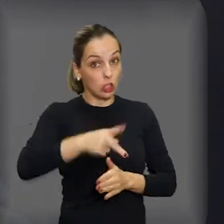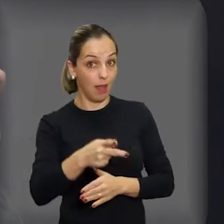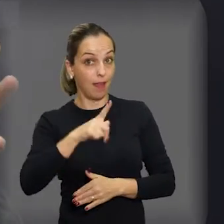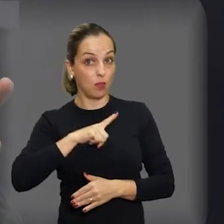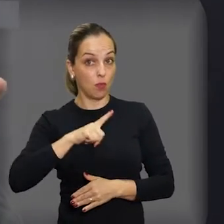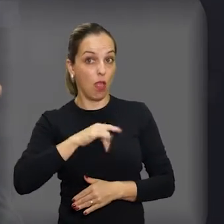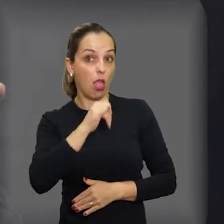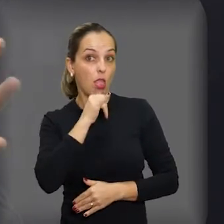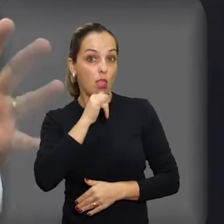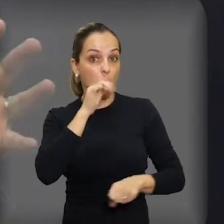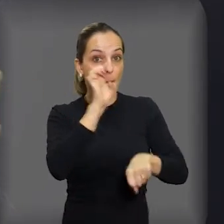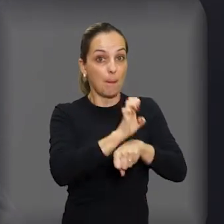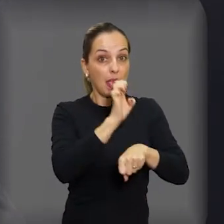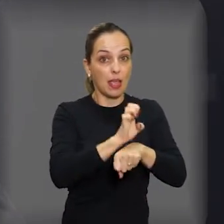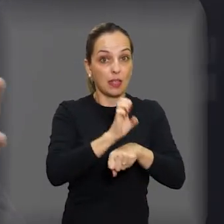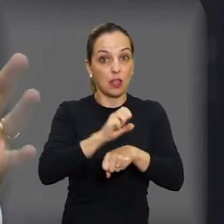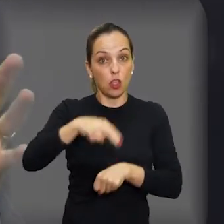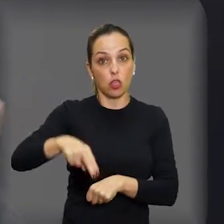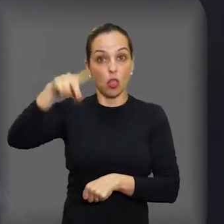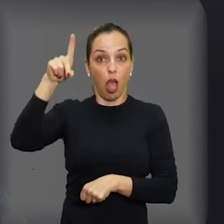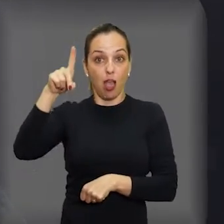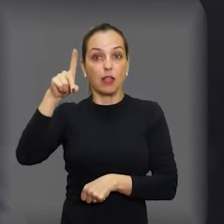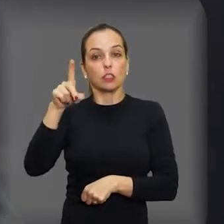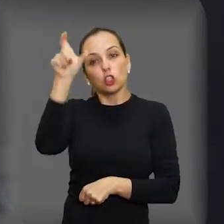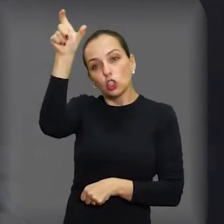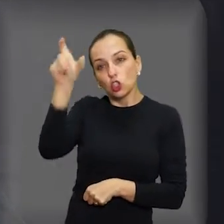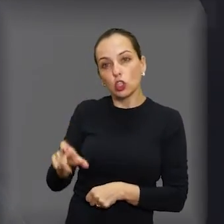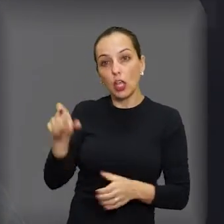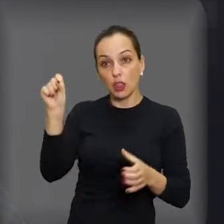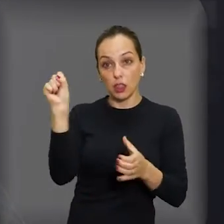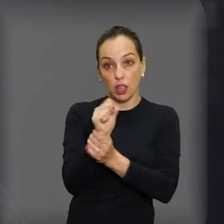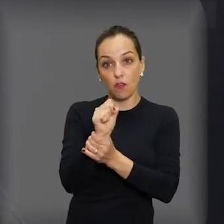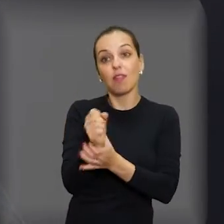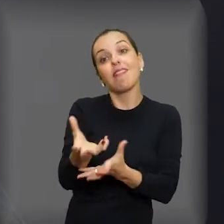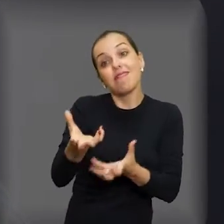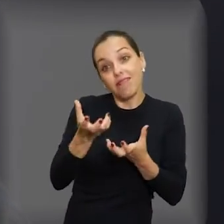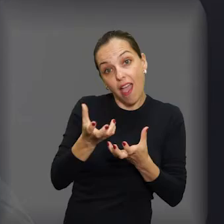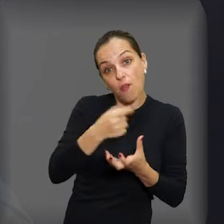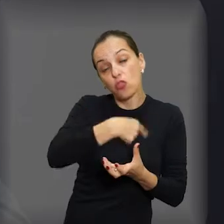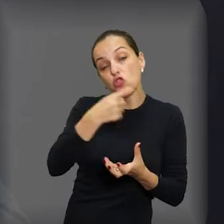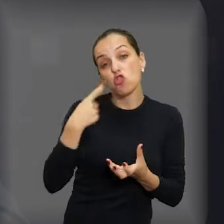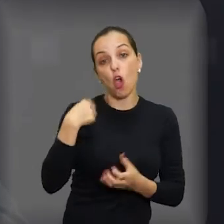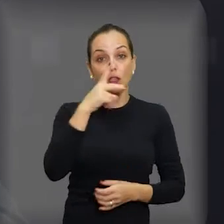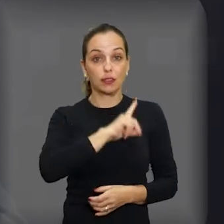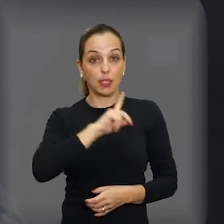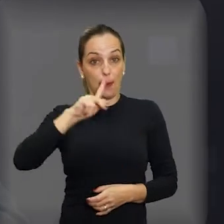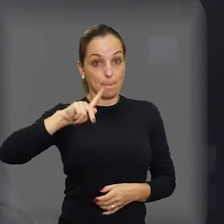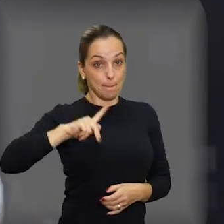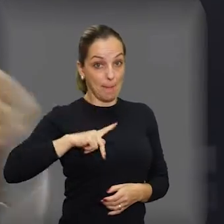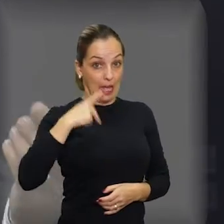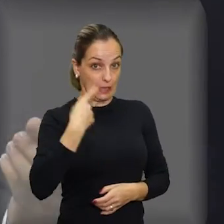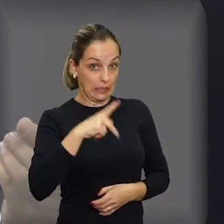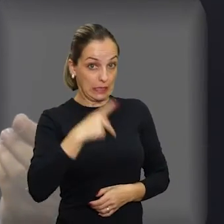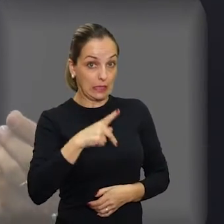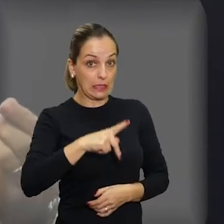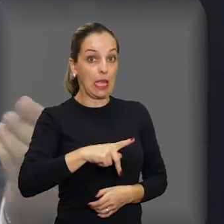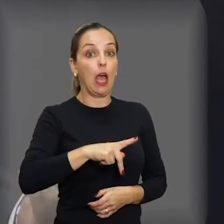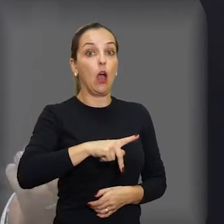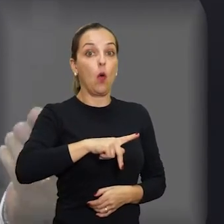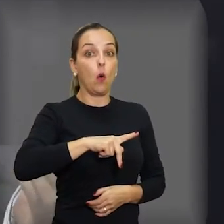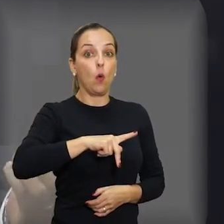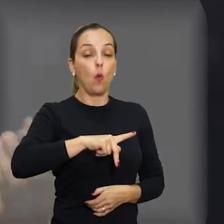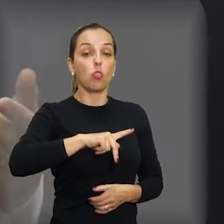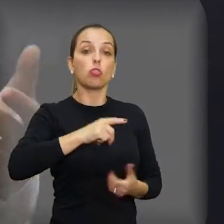que algumas localidades e alguns estados, e eu cito o Nordeste porque foram os problemas que eu presenciei, a pessoa quer fazer a defesa, a gente faz a articulação